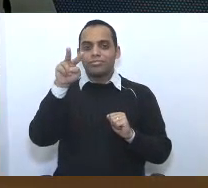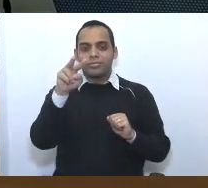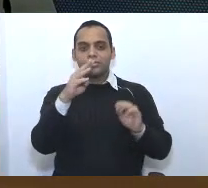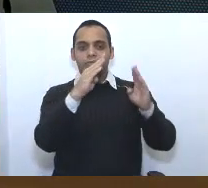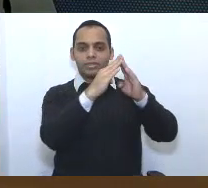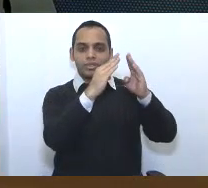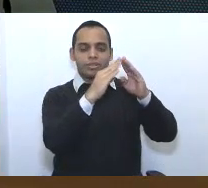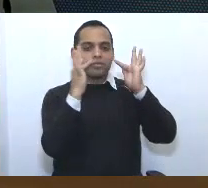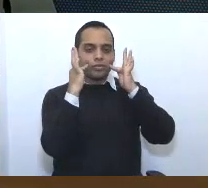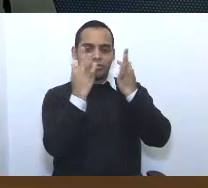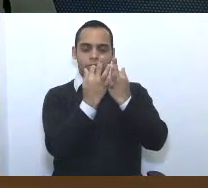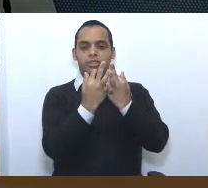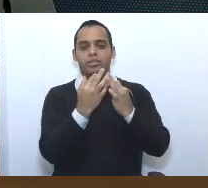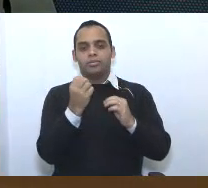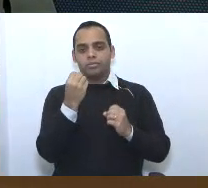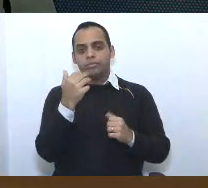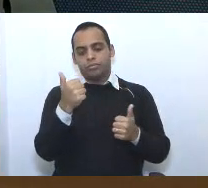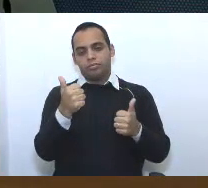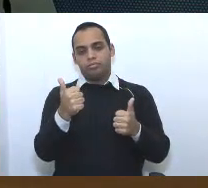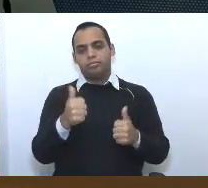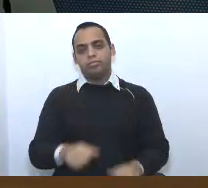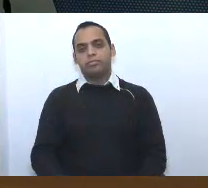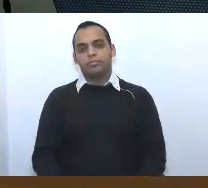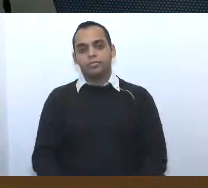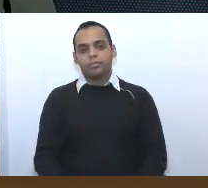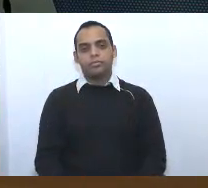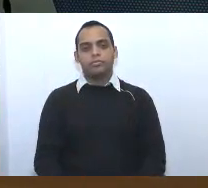dessas situações. Tá bom?